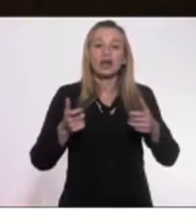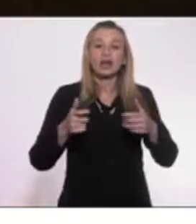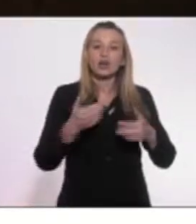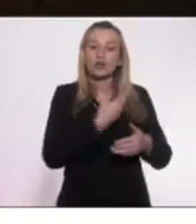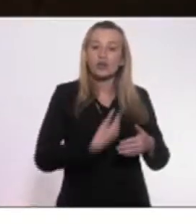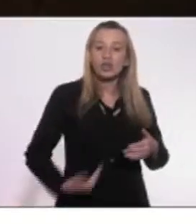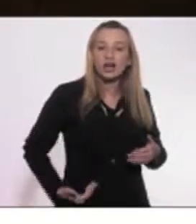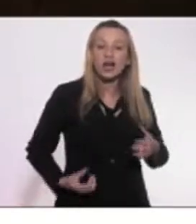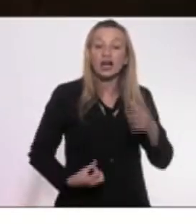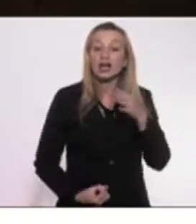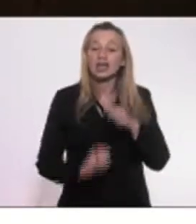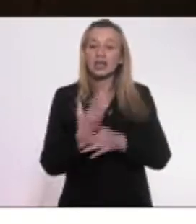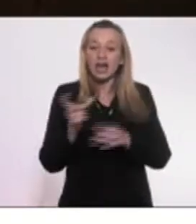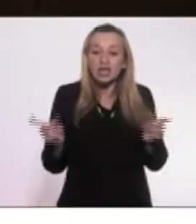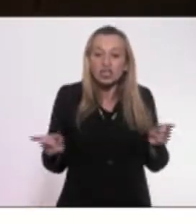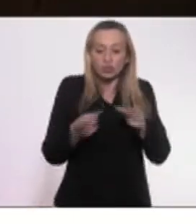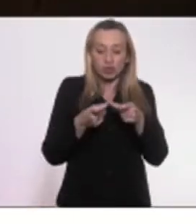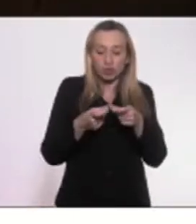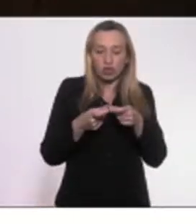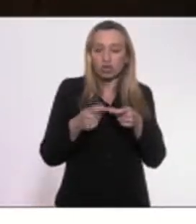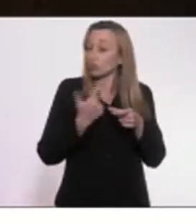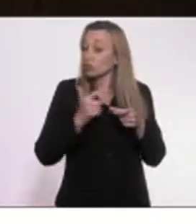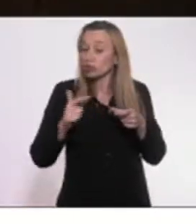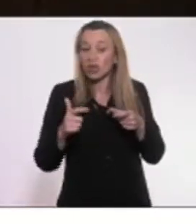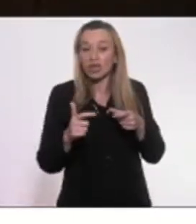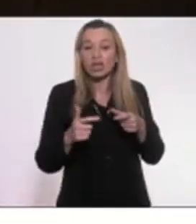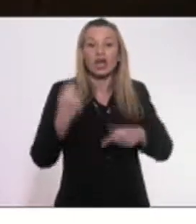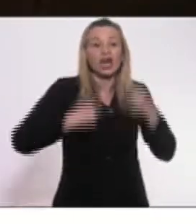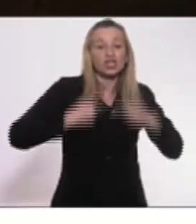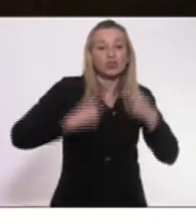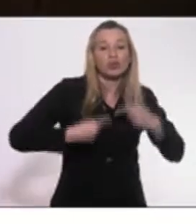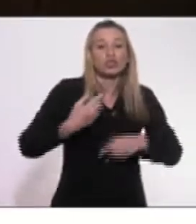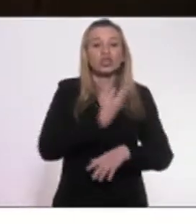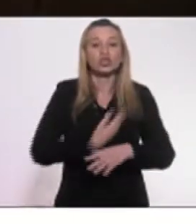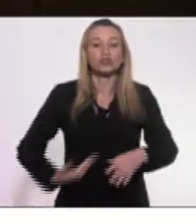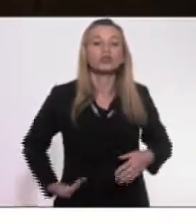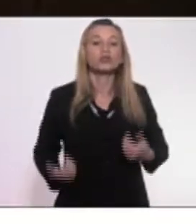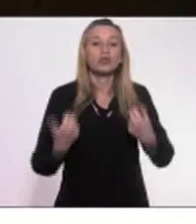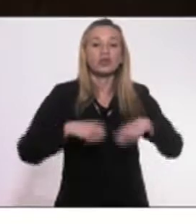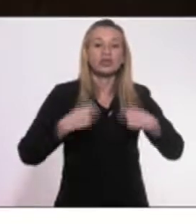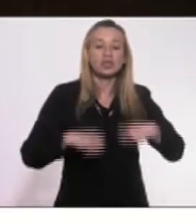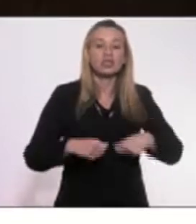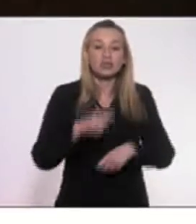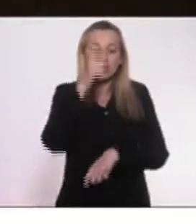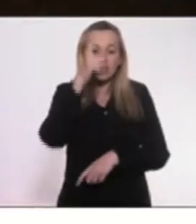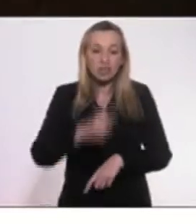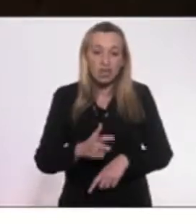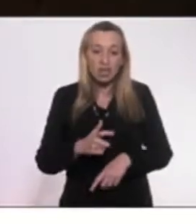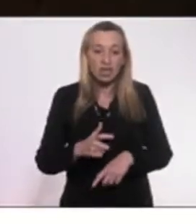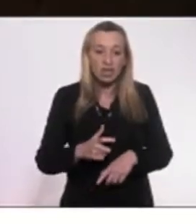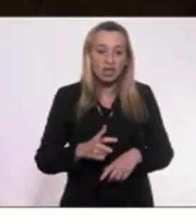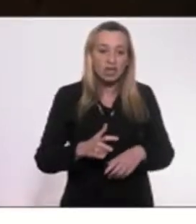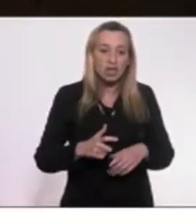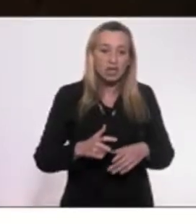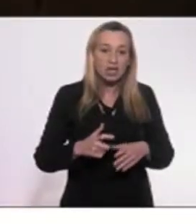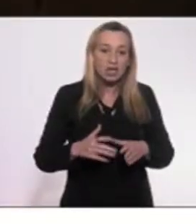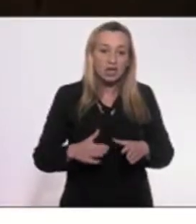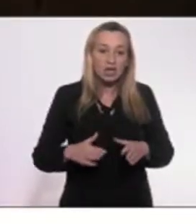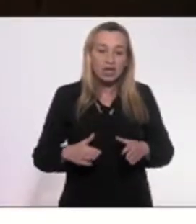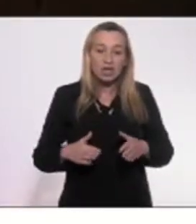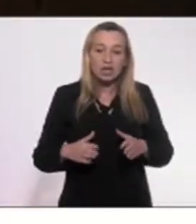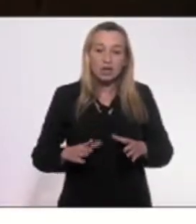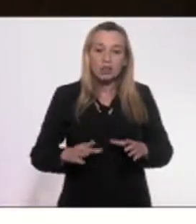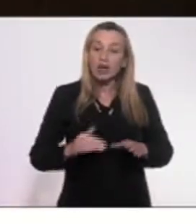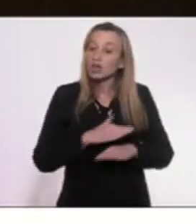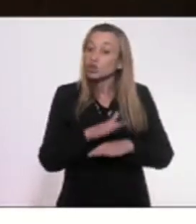governar, criar minorias onde não existem. As políticas públicas, elas devem ser dirigidas a qualquer e todo